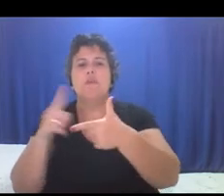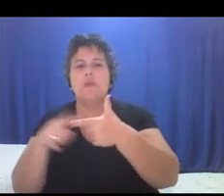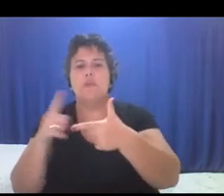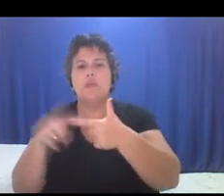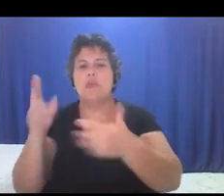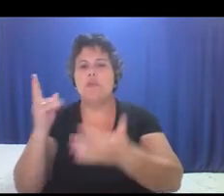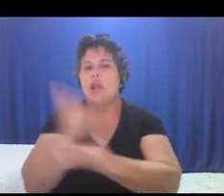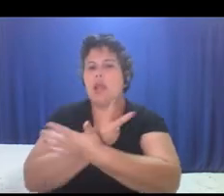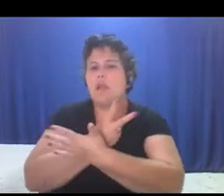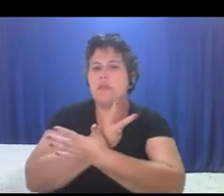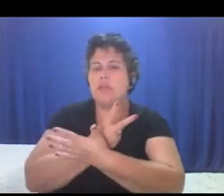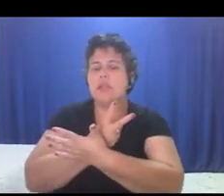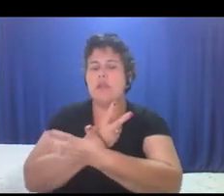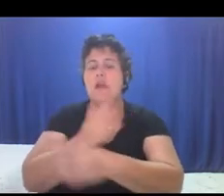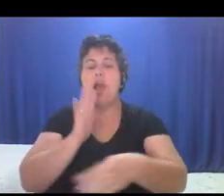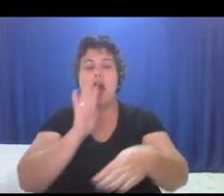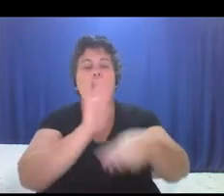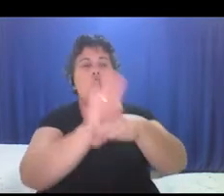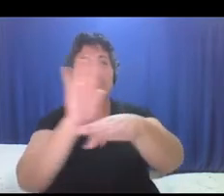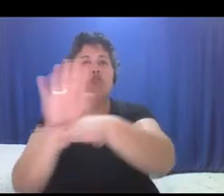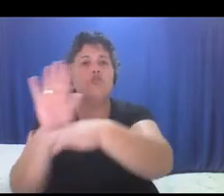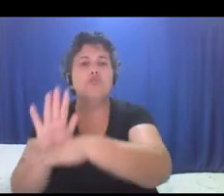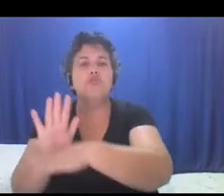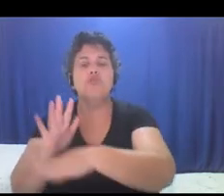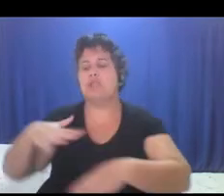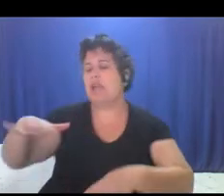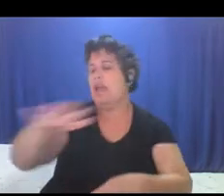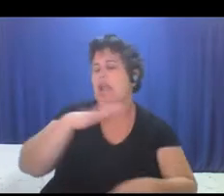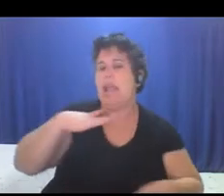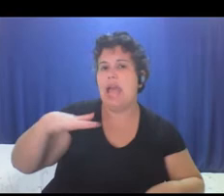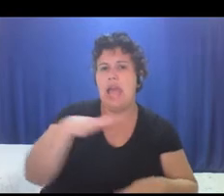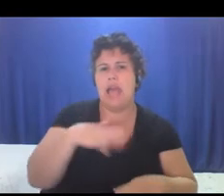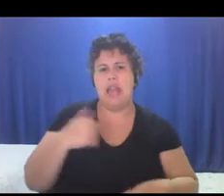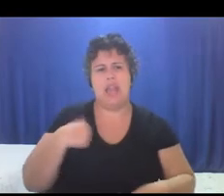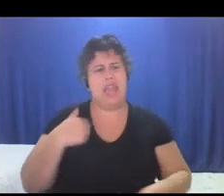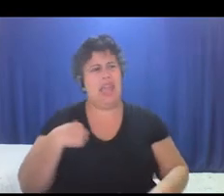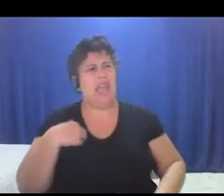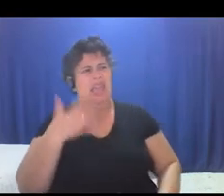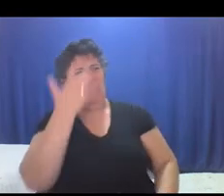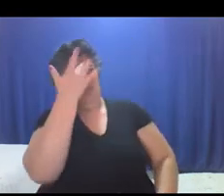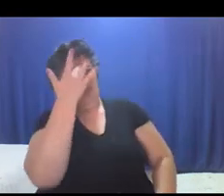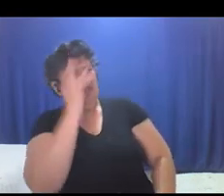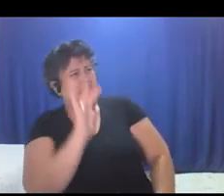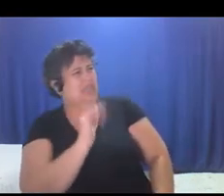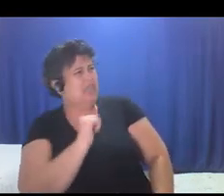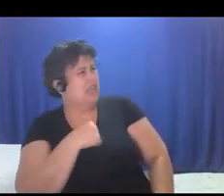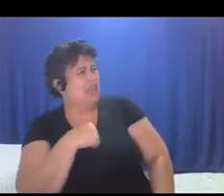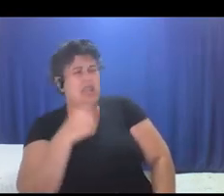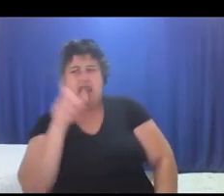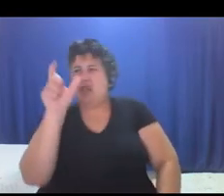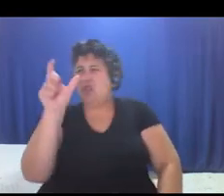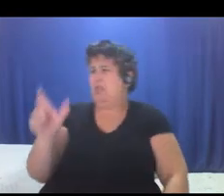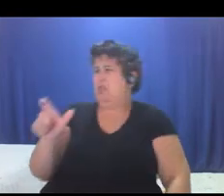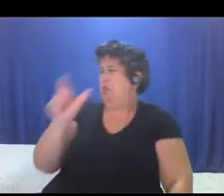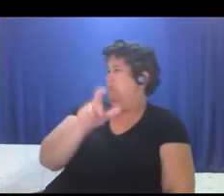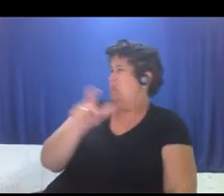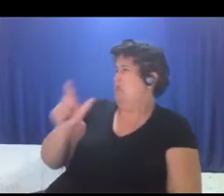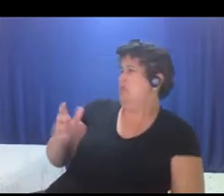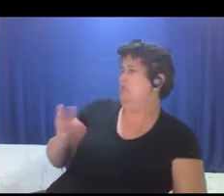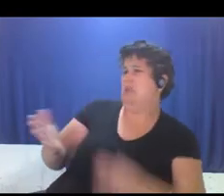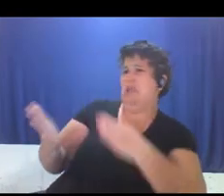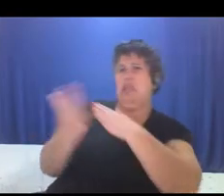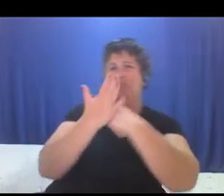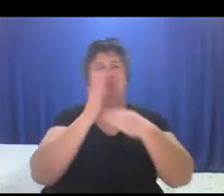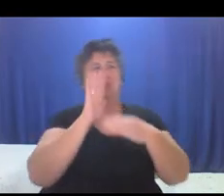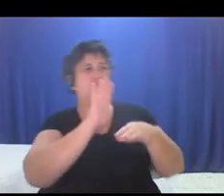a colaboração entre as áreas, todo mundo muito disposto. E se eu estranhar, eu falava, gente, todo mundo muito empático, né? Que coisa louca,